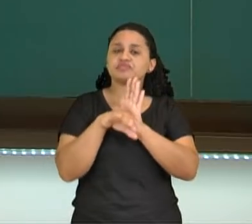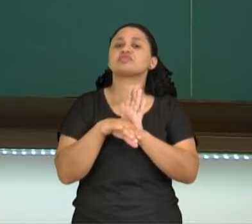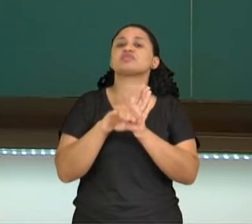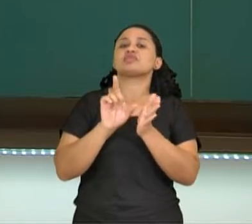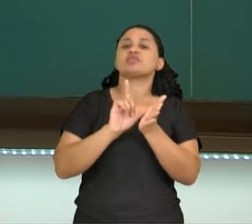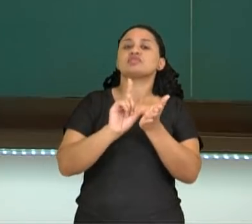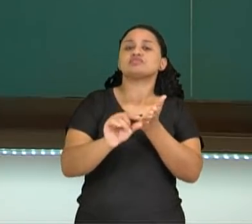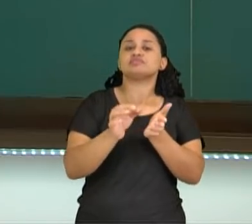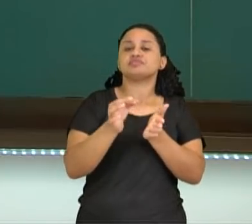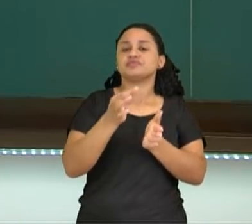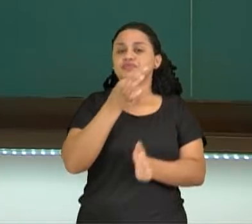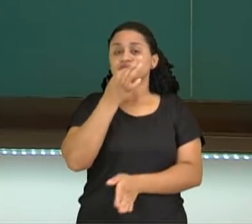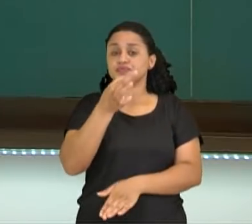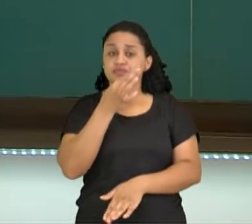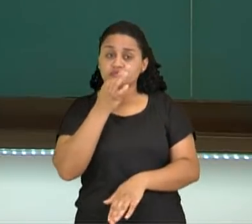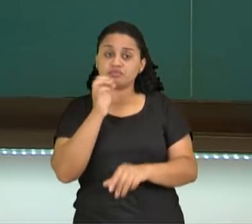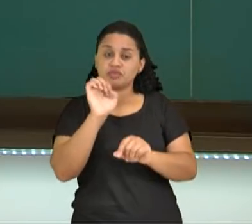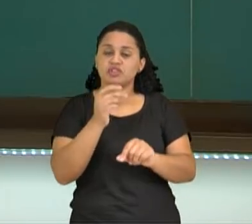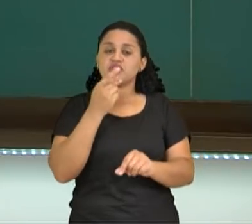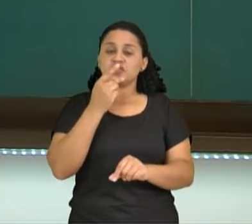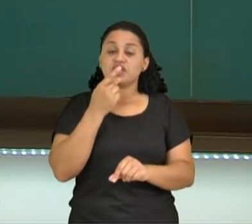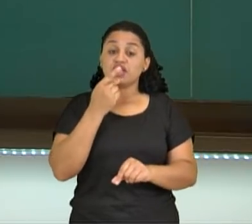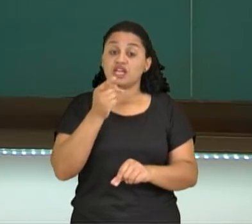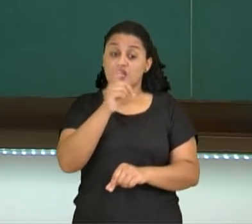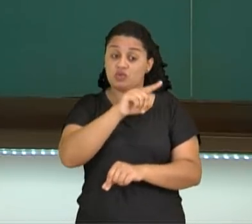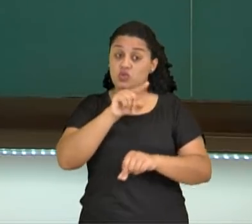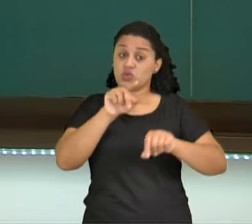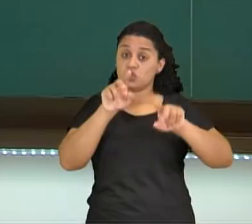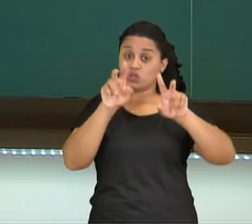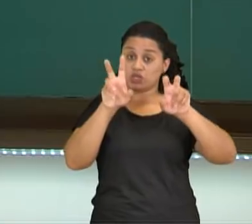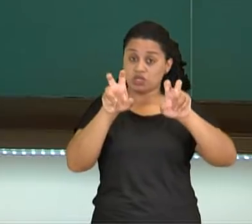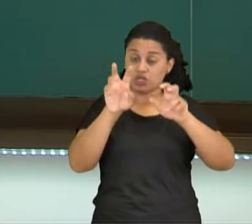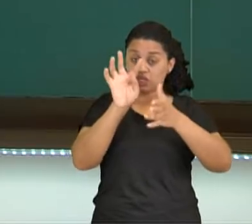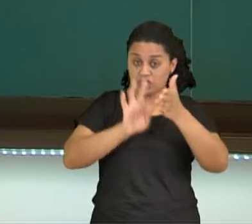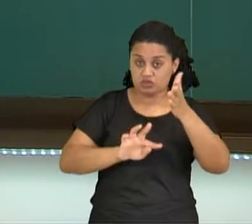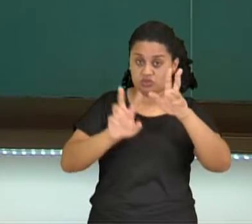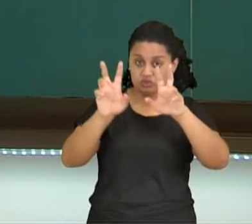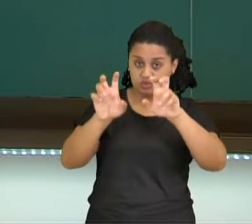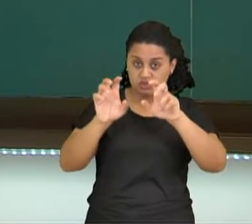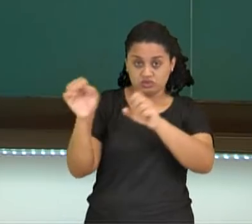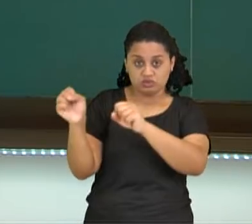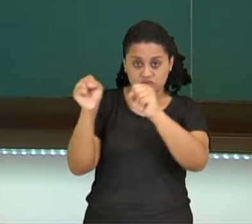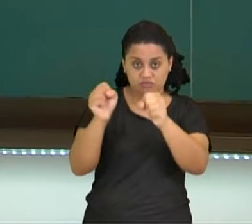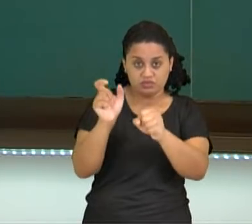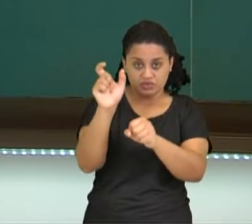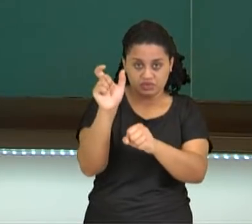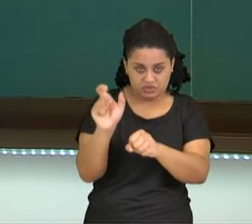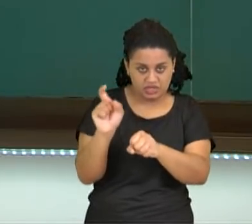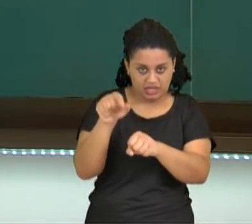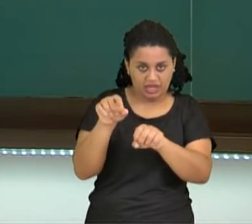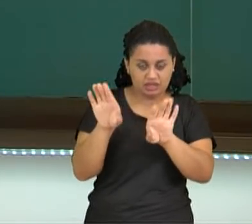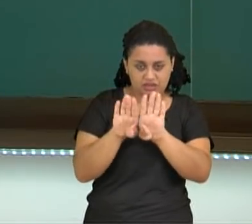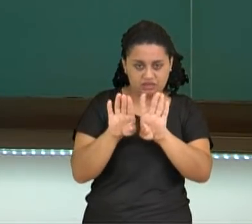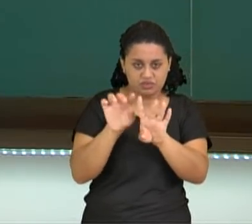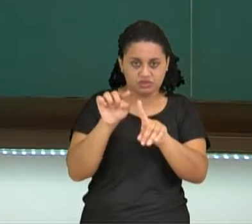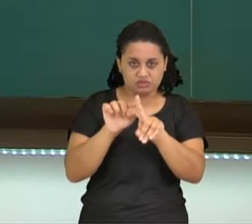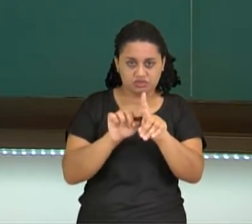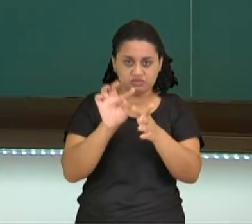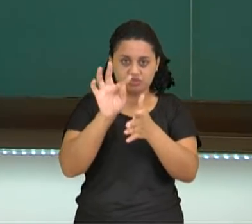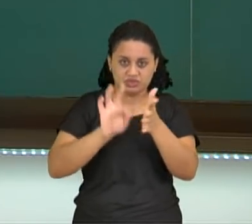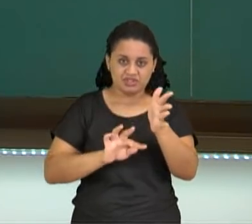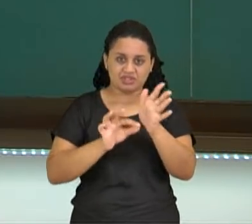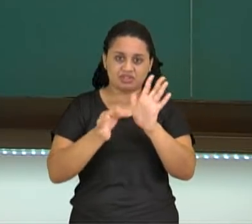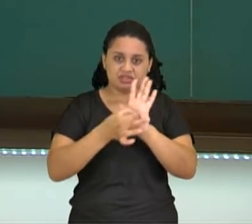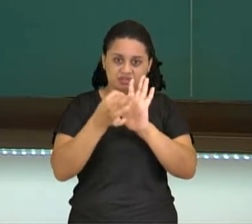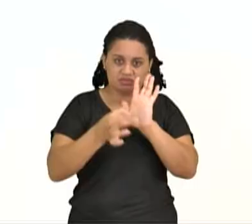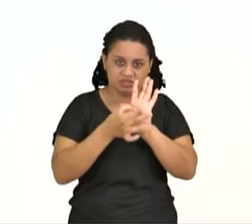opinião, poderíamos dizer que o texto O Poder das Palavras é um texto argumentativo? Vamos ver, explique.